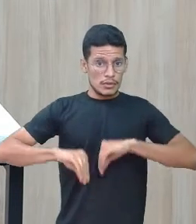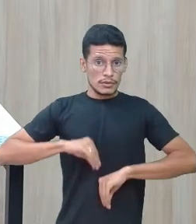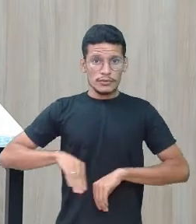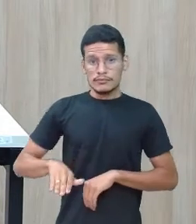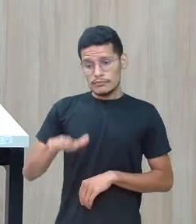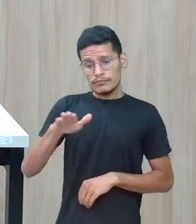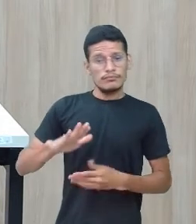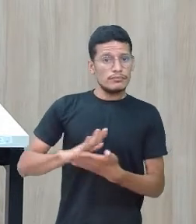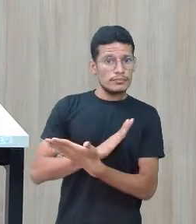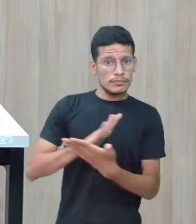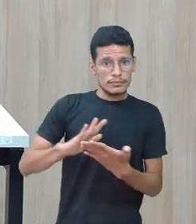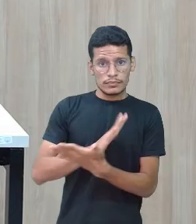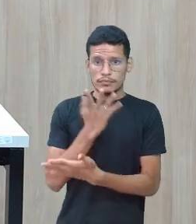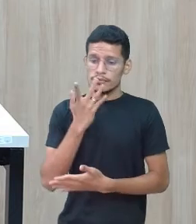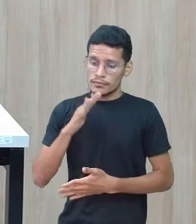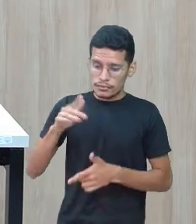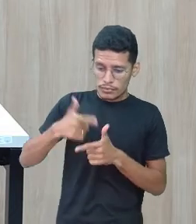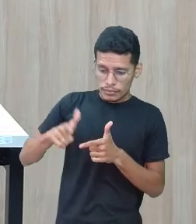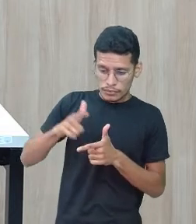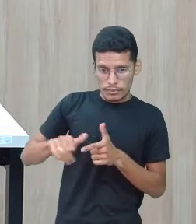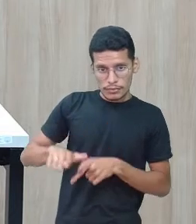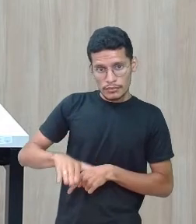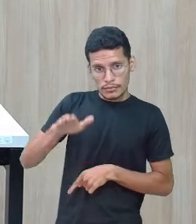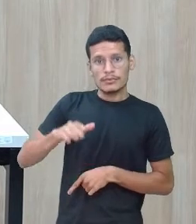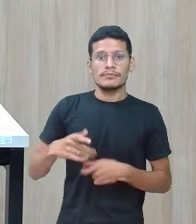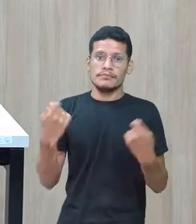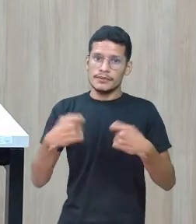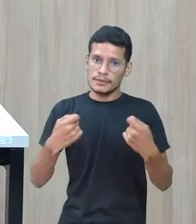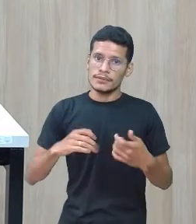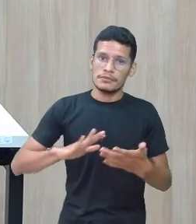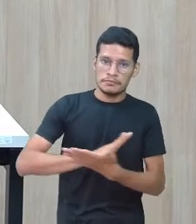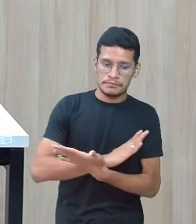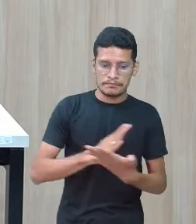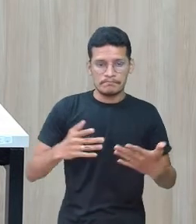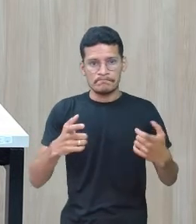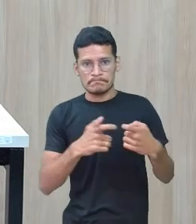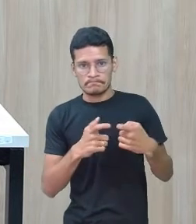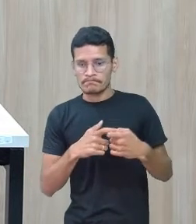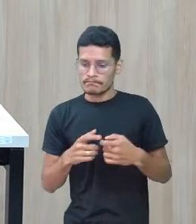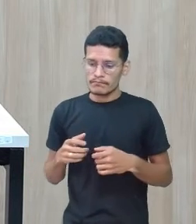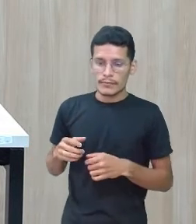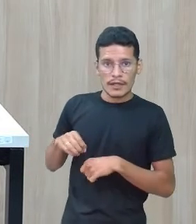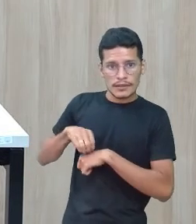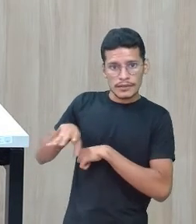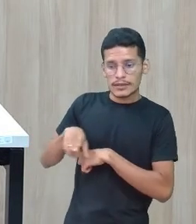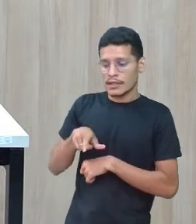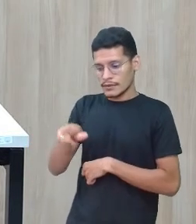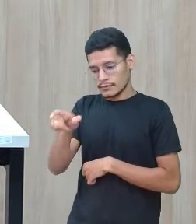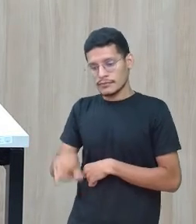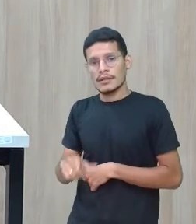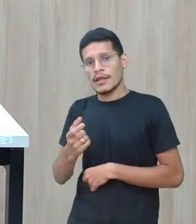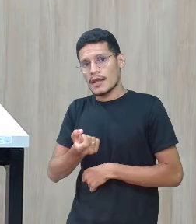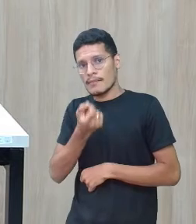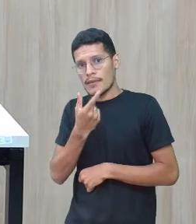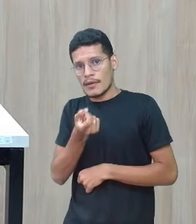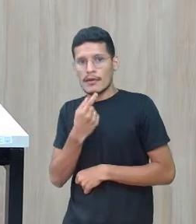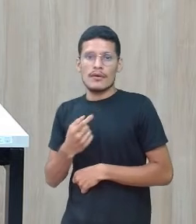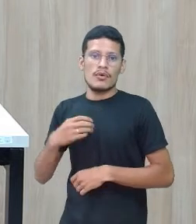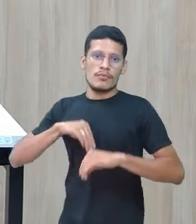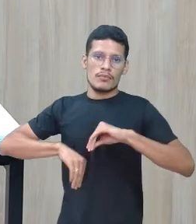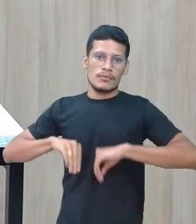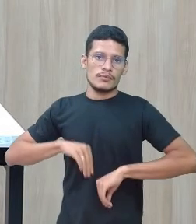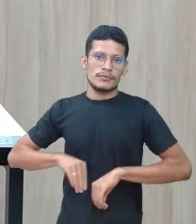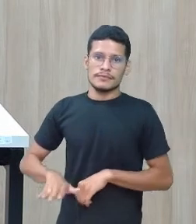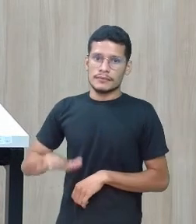crianças têm problemas no crescimento, então alguns endocrinologistas, eles recomendam que tomem realmente o hormônio do crescimento,